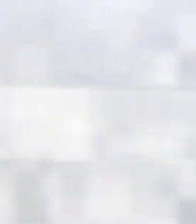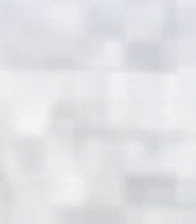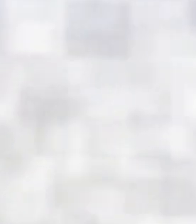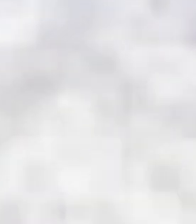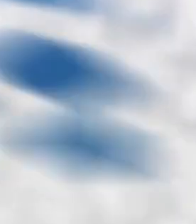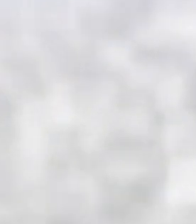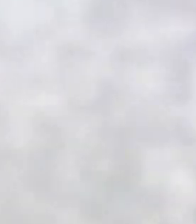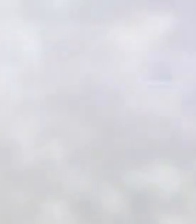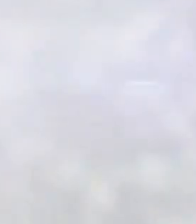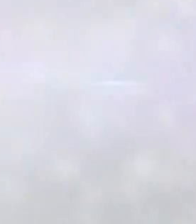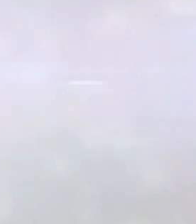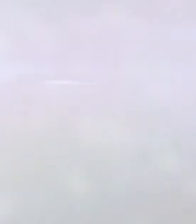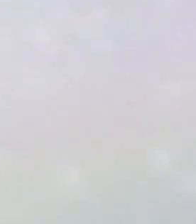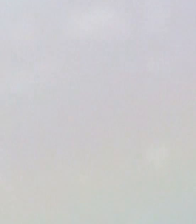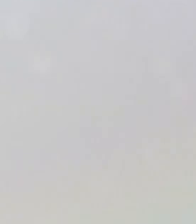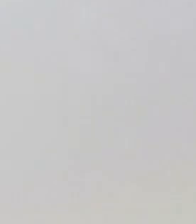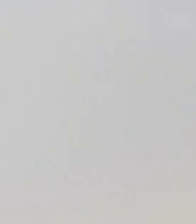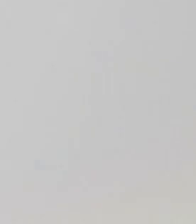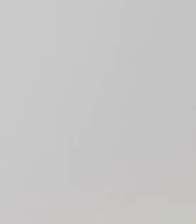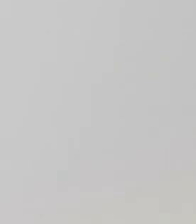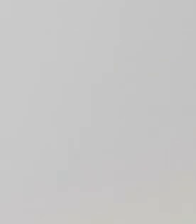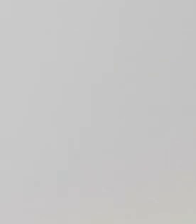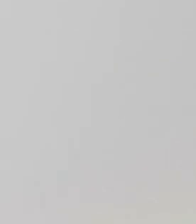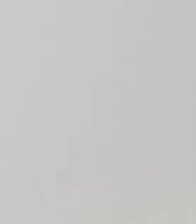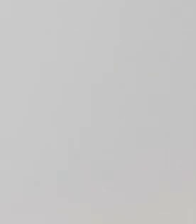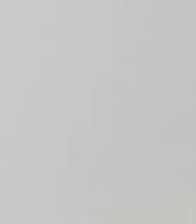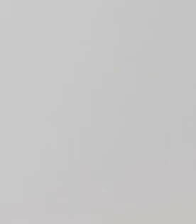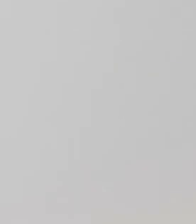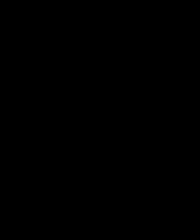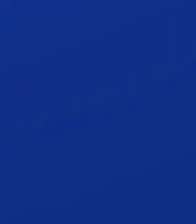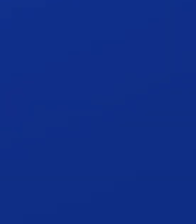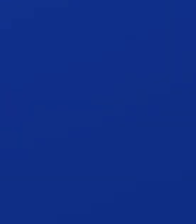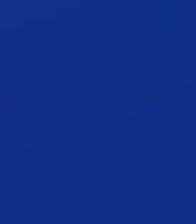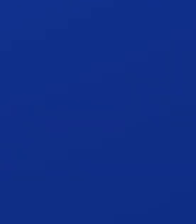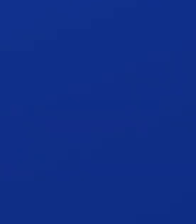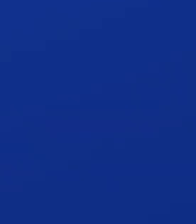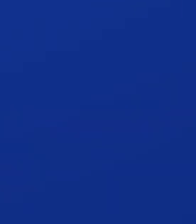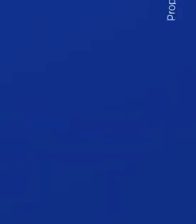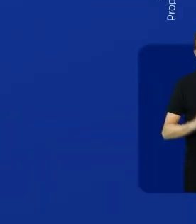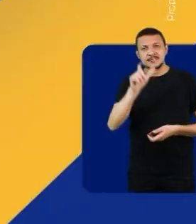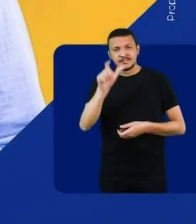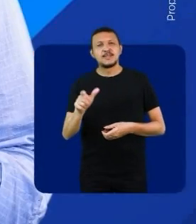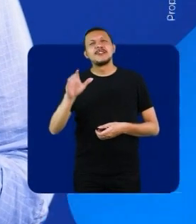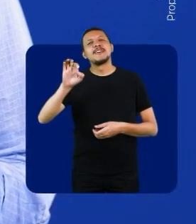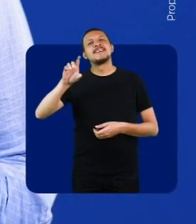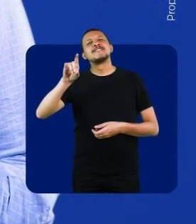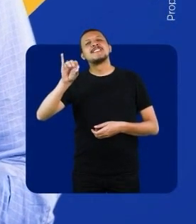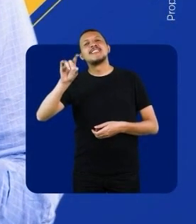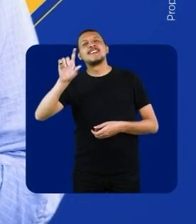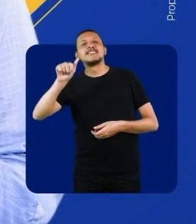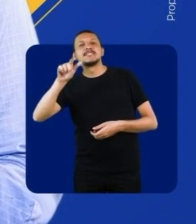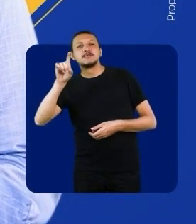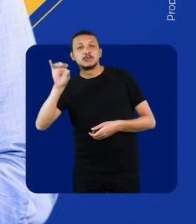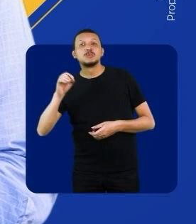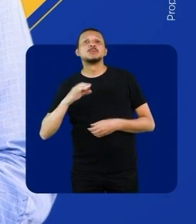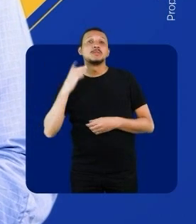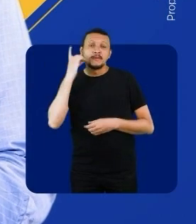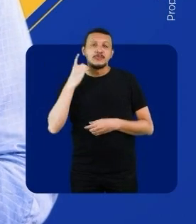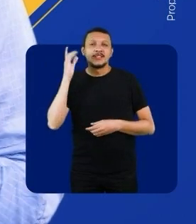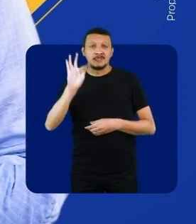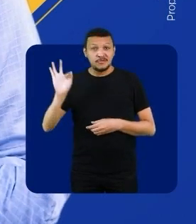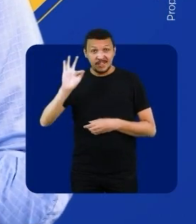Música. Ed Lazo e quero continuar sendo